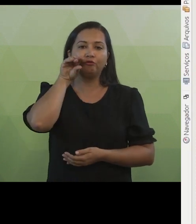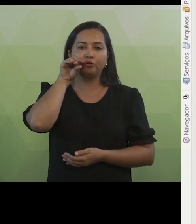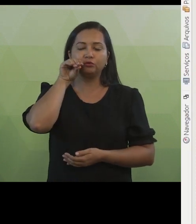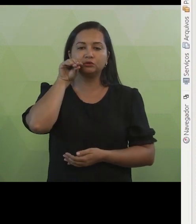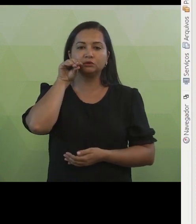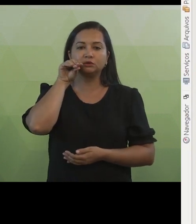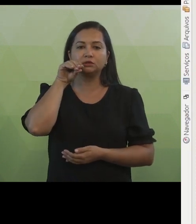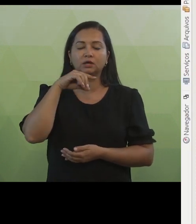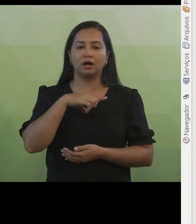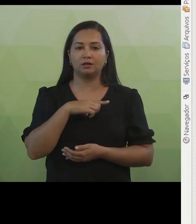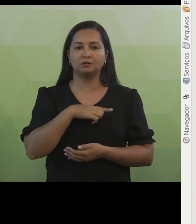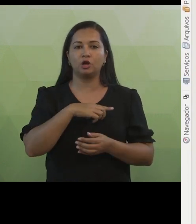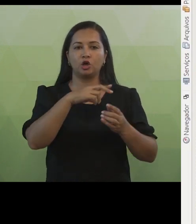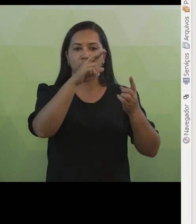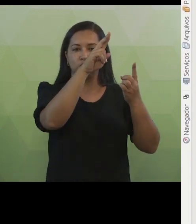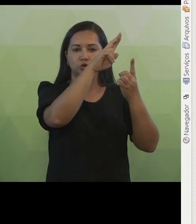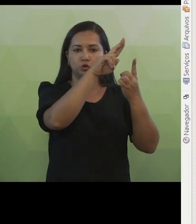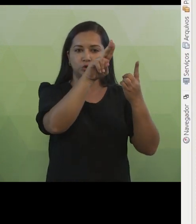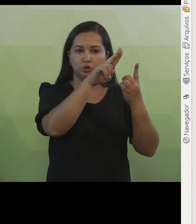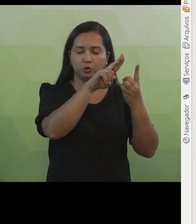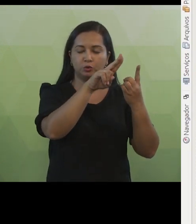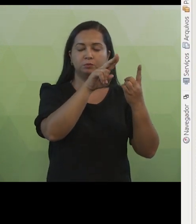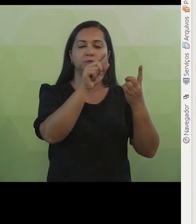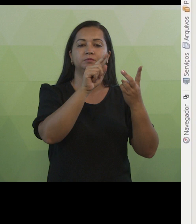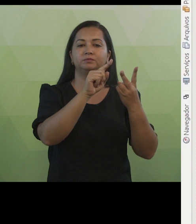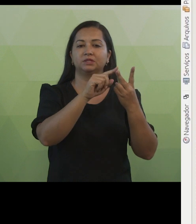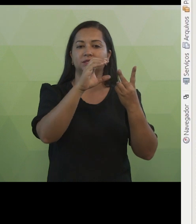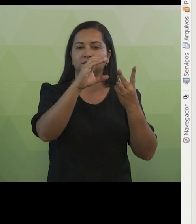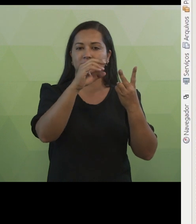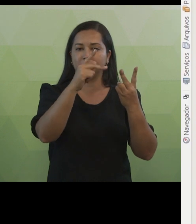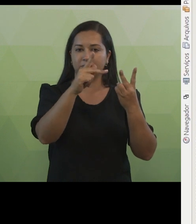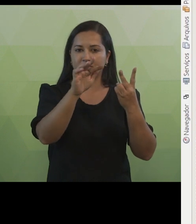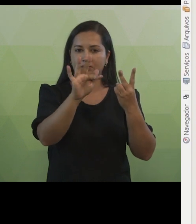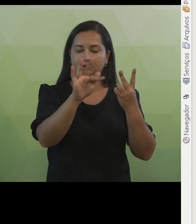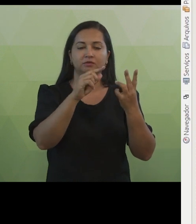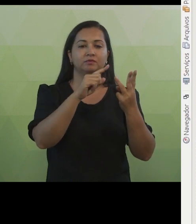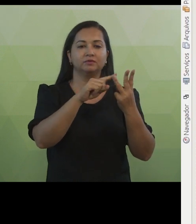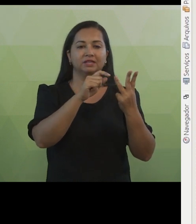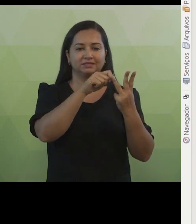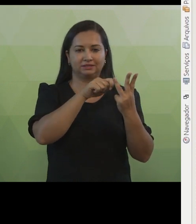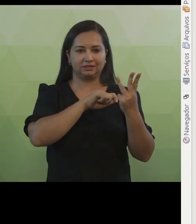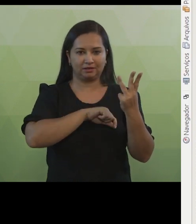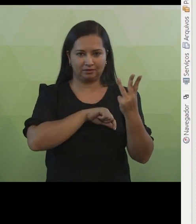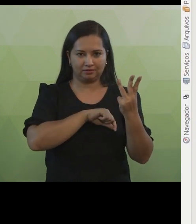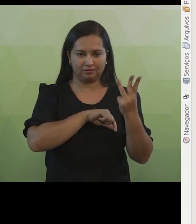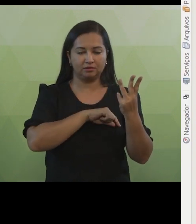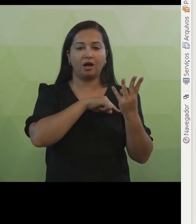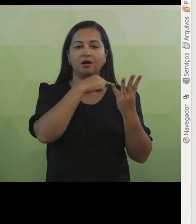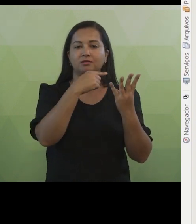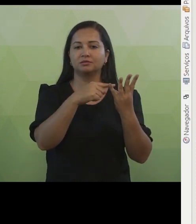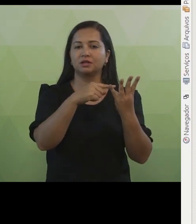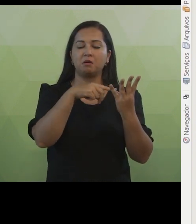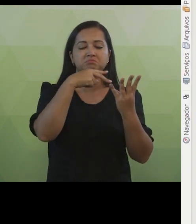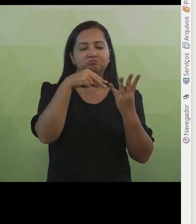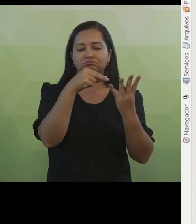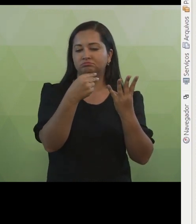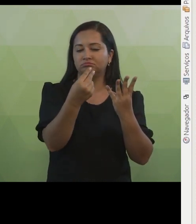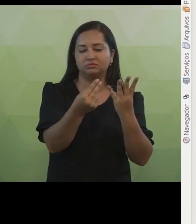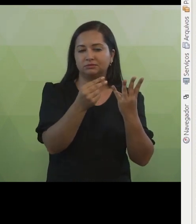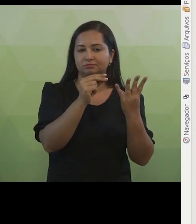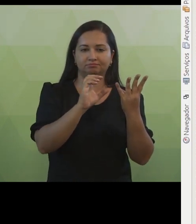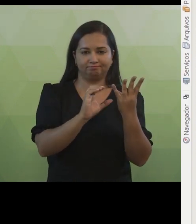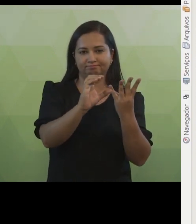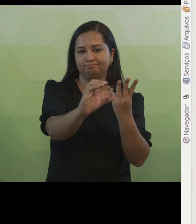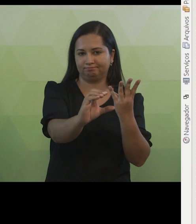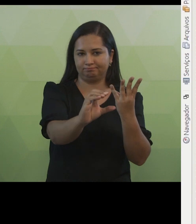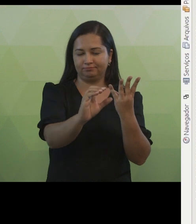atributos nome, CPF e salário, e tem aqui um método de bonificação. Os demais métodos